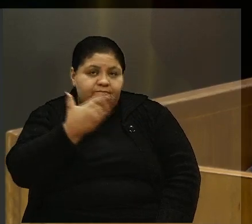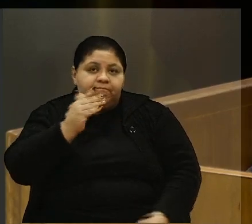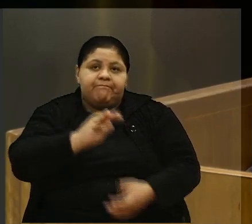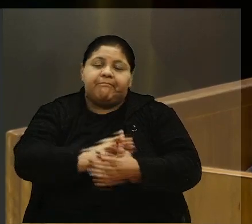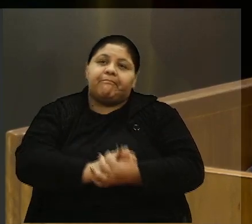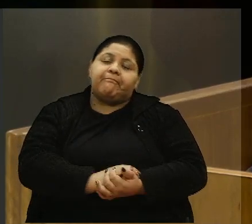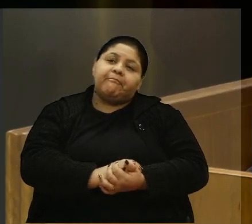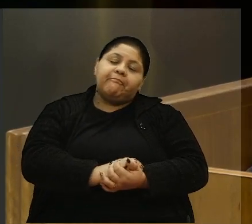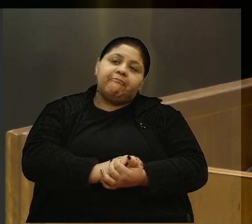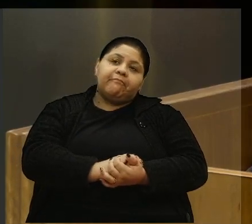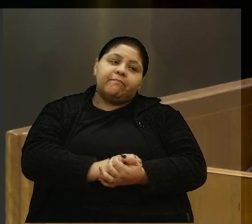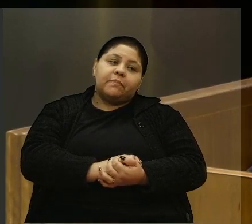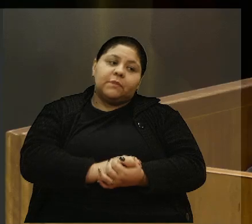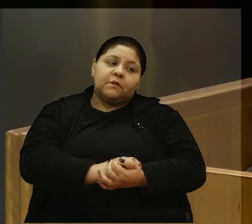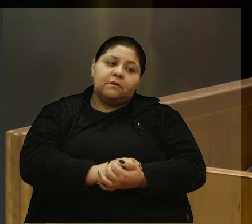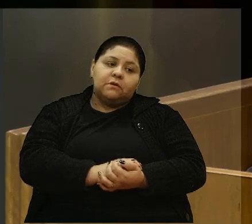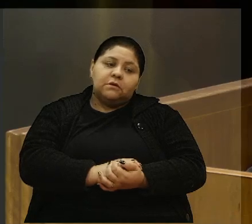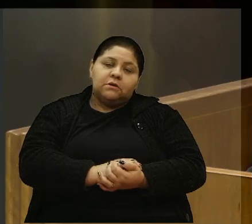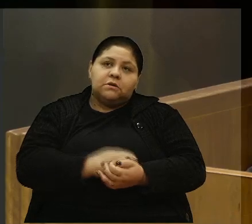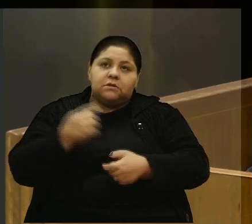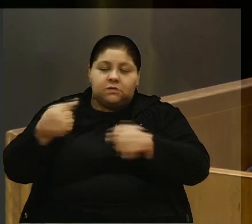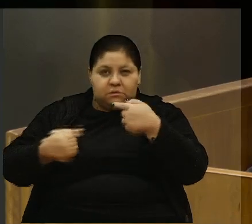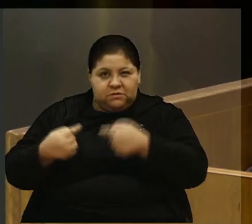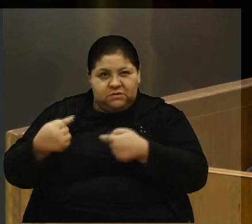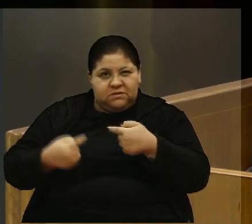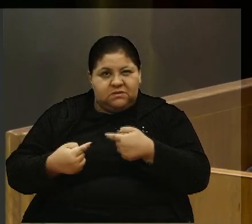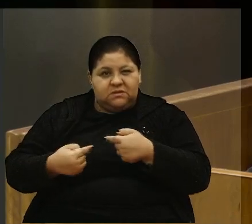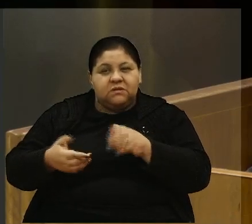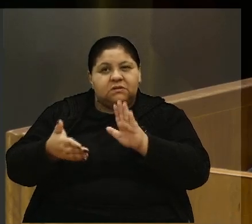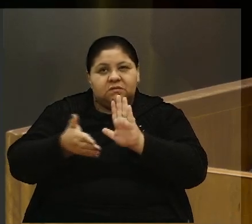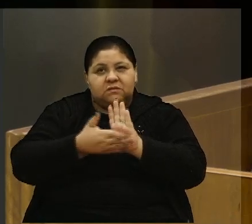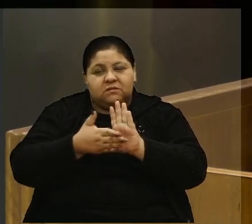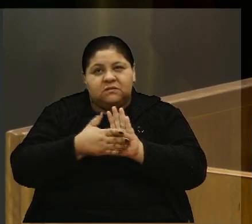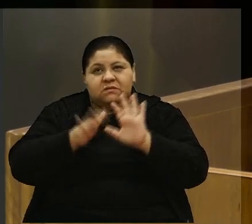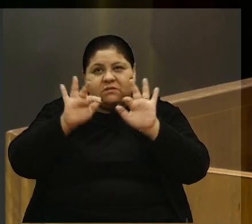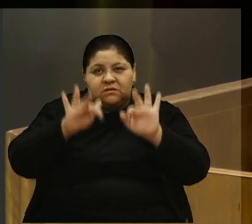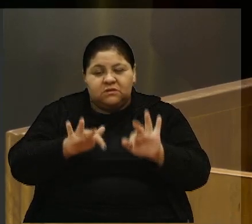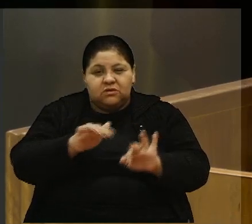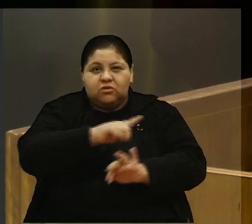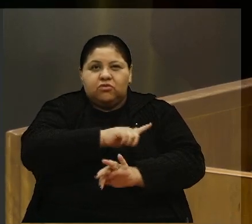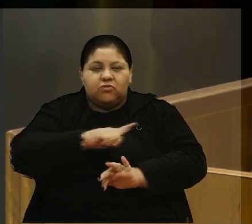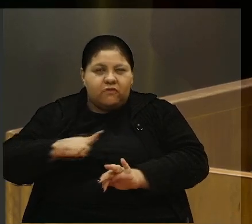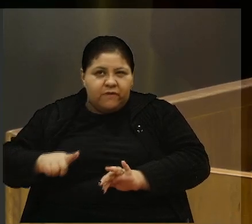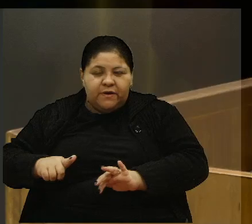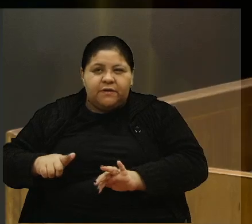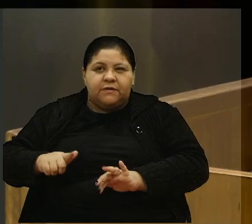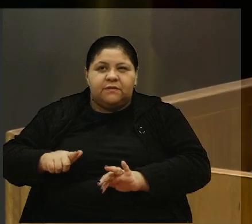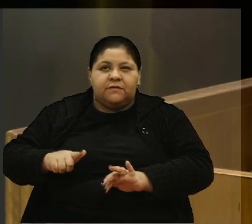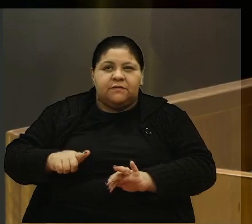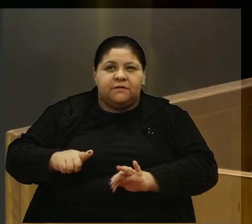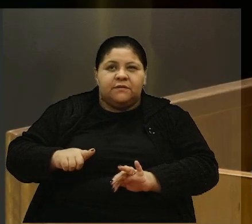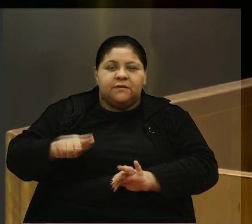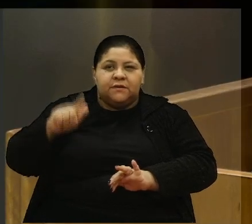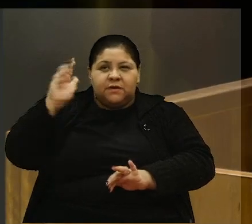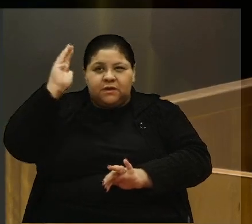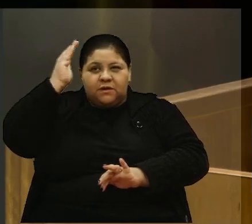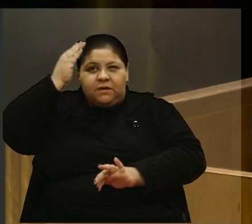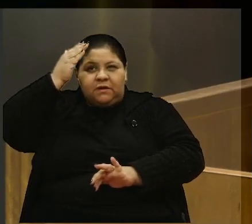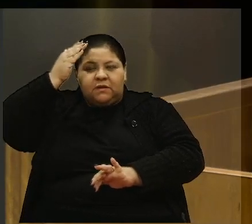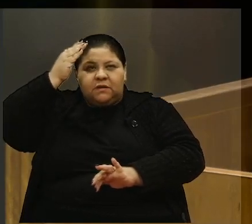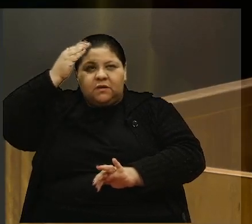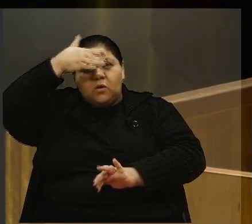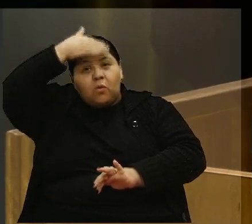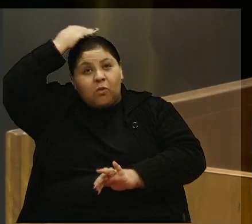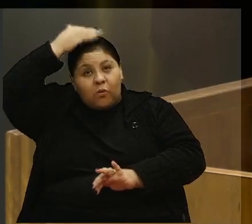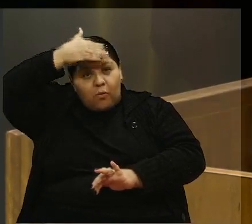tempo. E o debate que nós estávamos propondo ao final do governo Alceu, com as comunidades, inclusive já